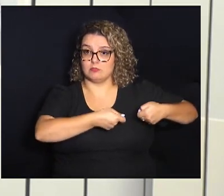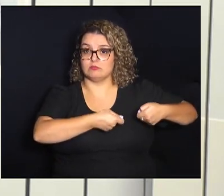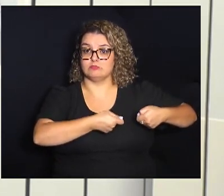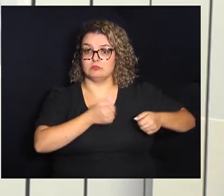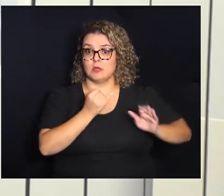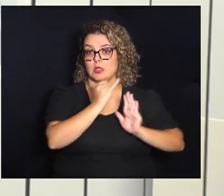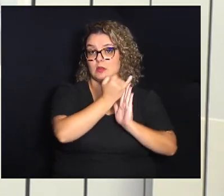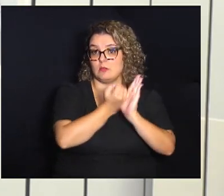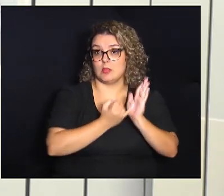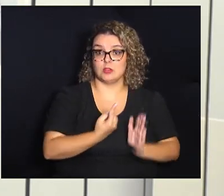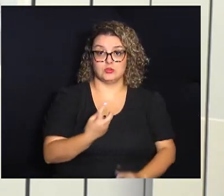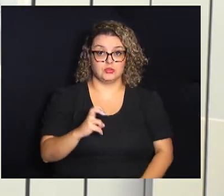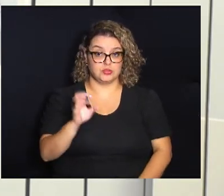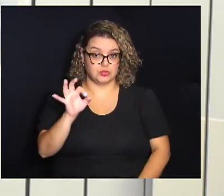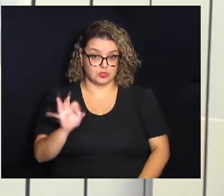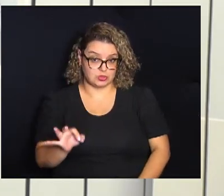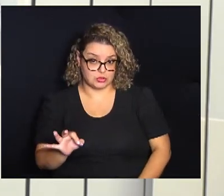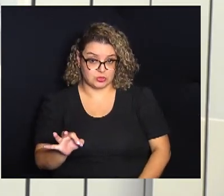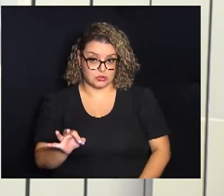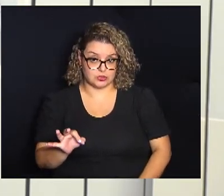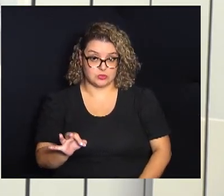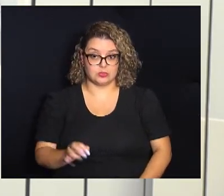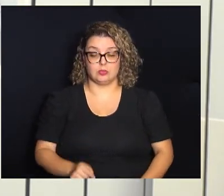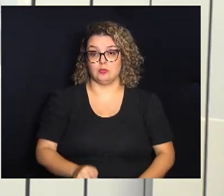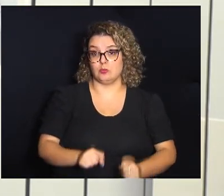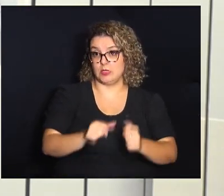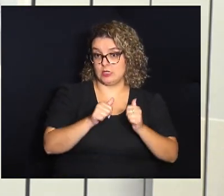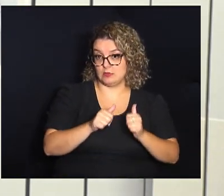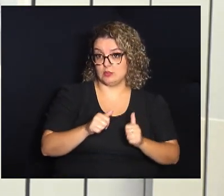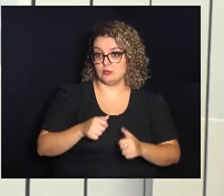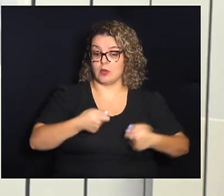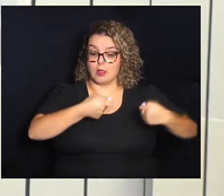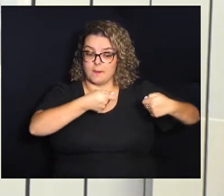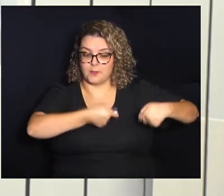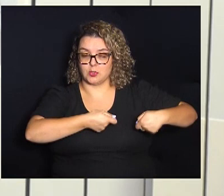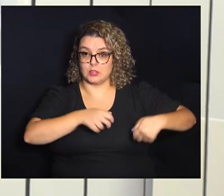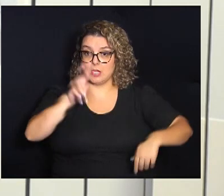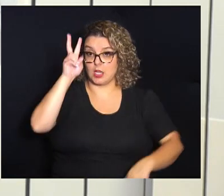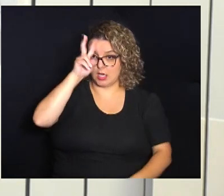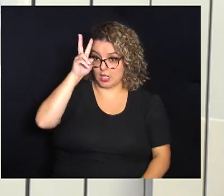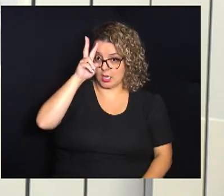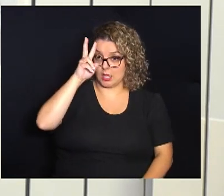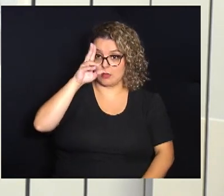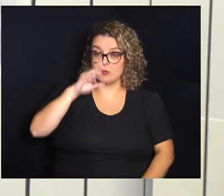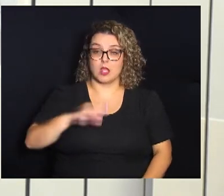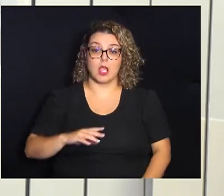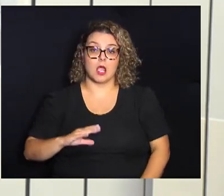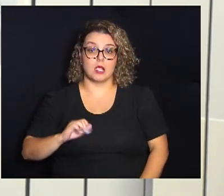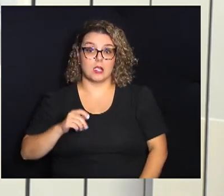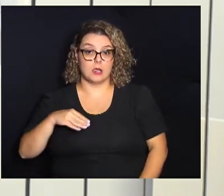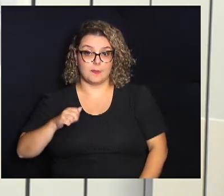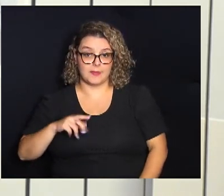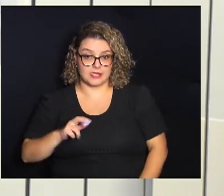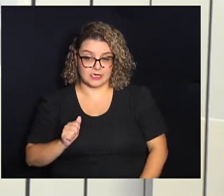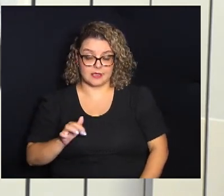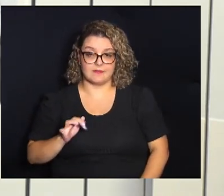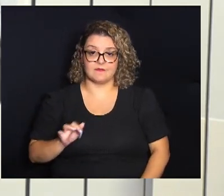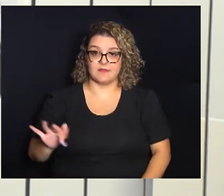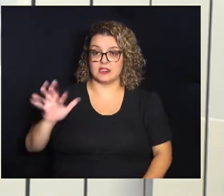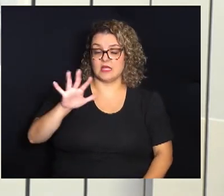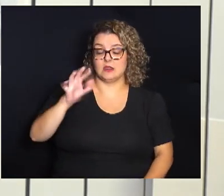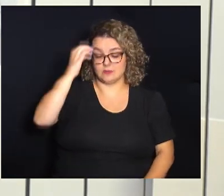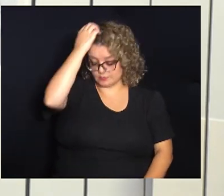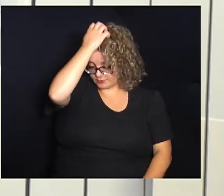de 15% sobre o ganho com as apostas. Lembrando que a Câmara Federal incluiu jogos online